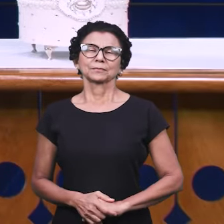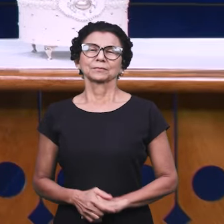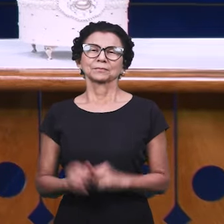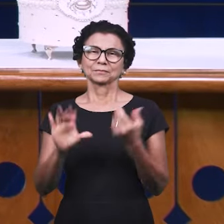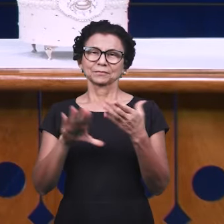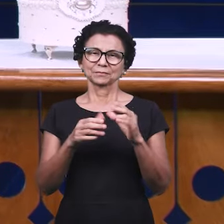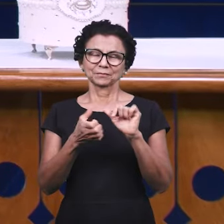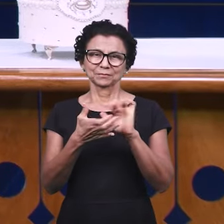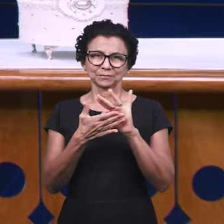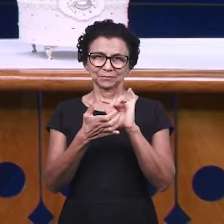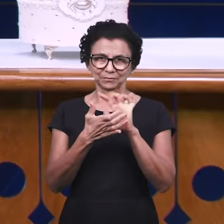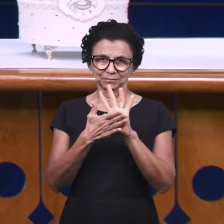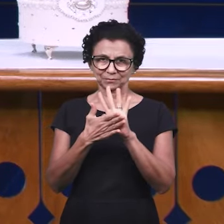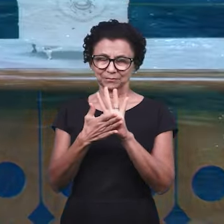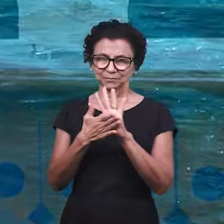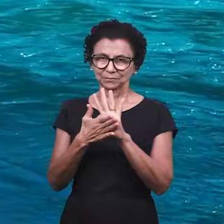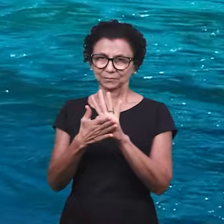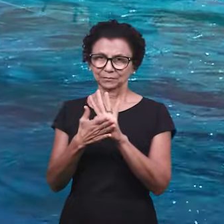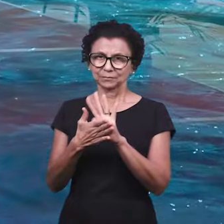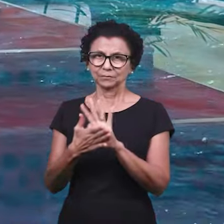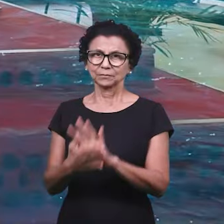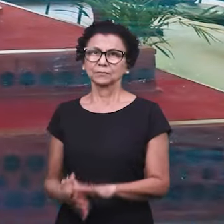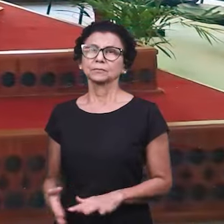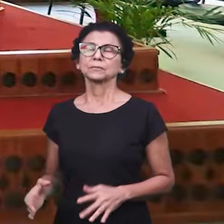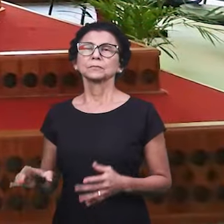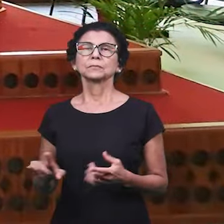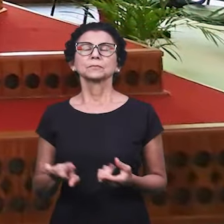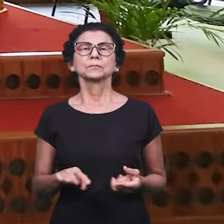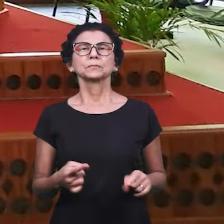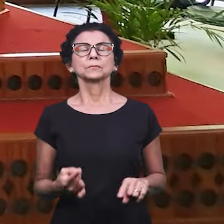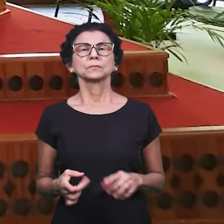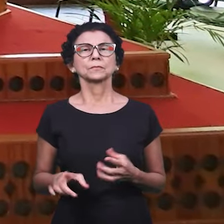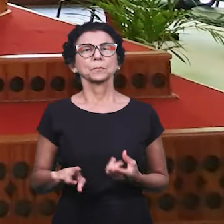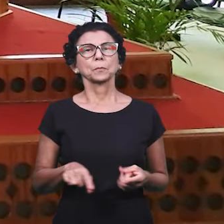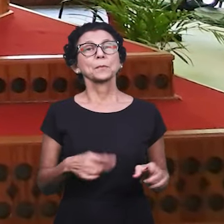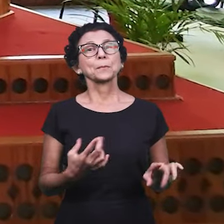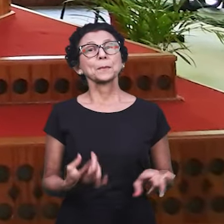um louvor de clamor ao Senhor. Senhor,